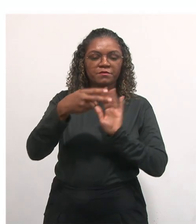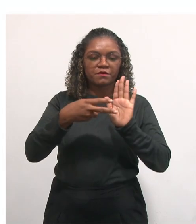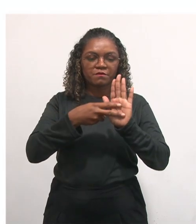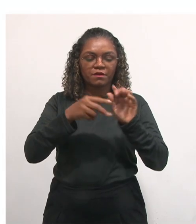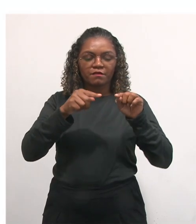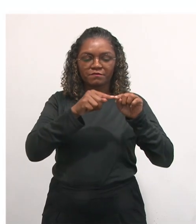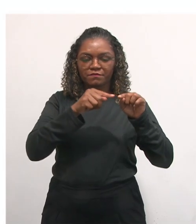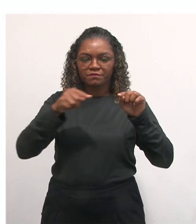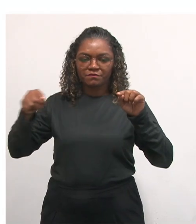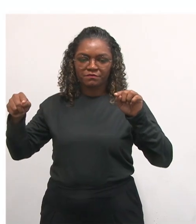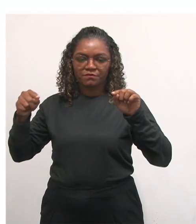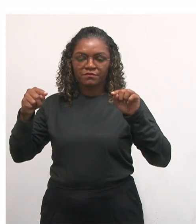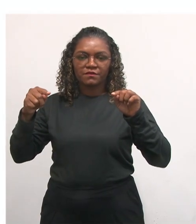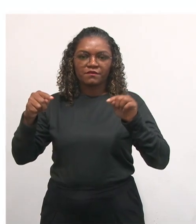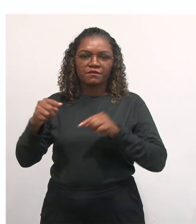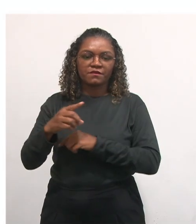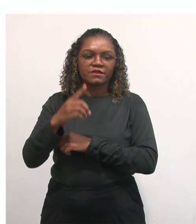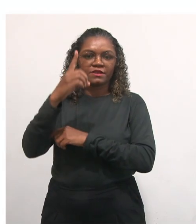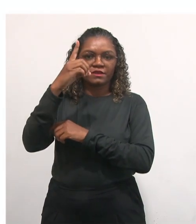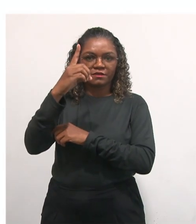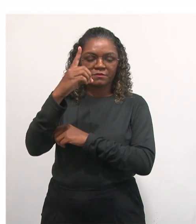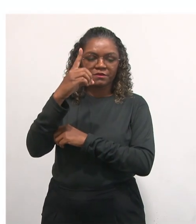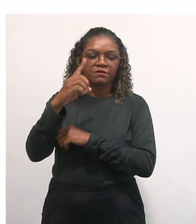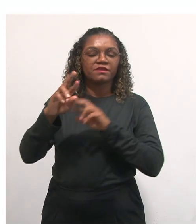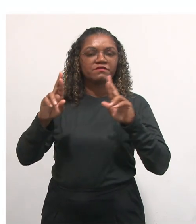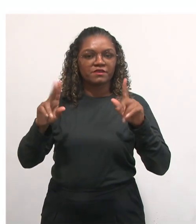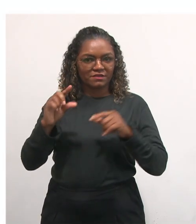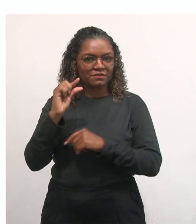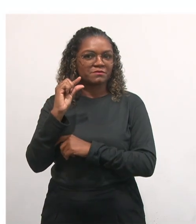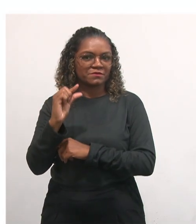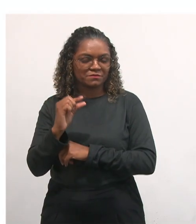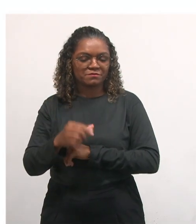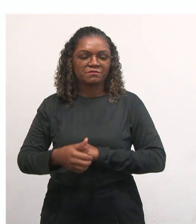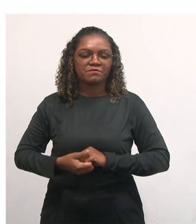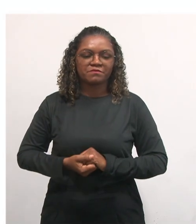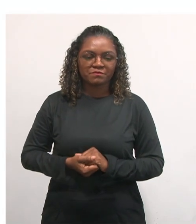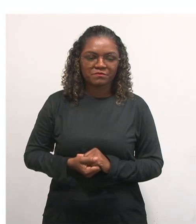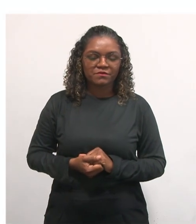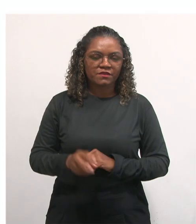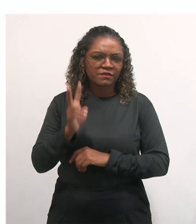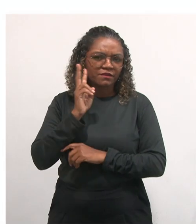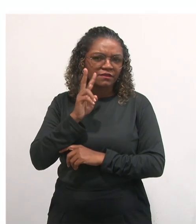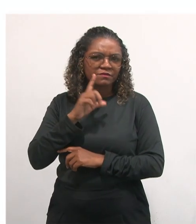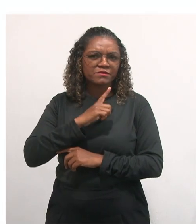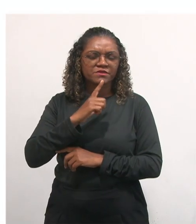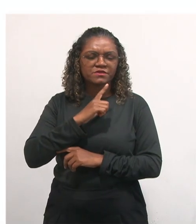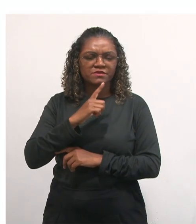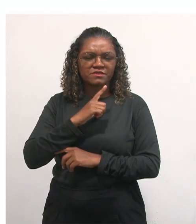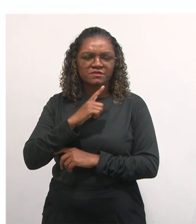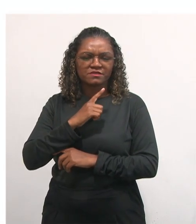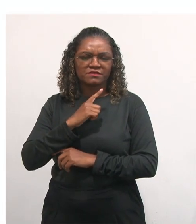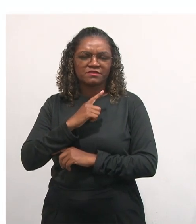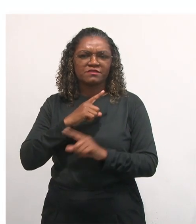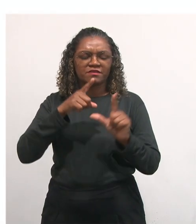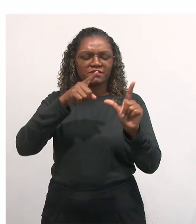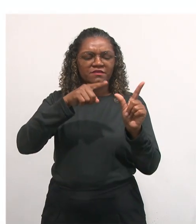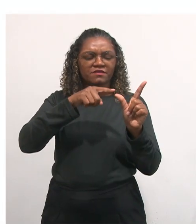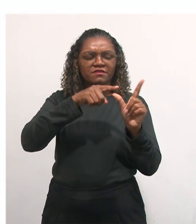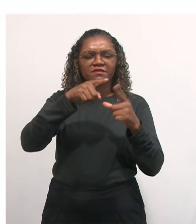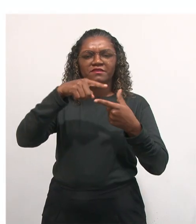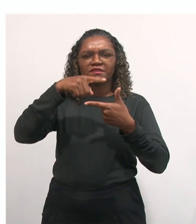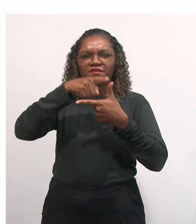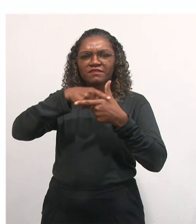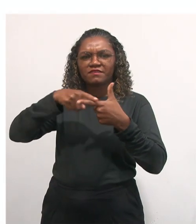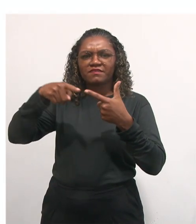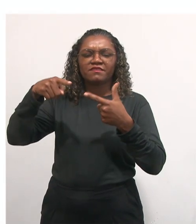é diferente. Tá bom? É um pouco diferente. Naquela do denominador, lembra que tinham as raízes quadradas, nessa não